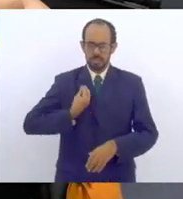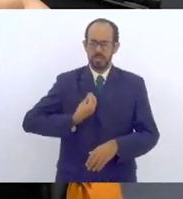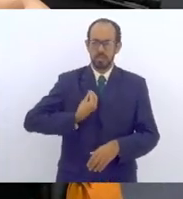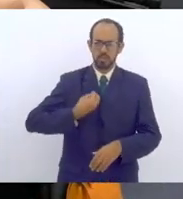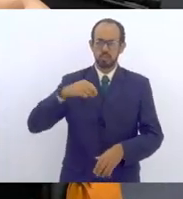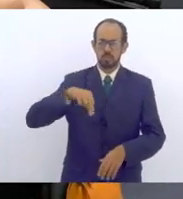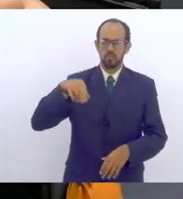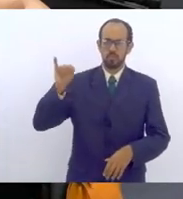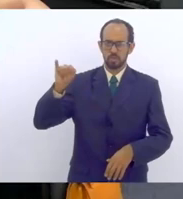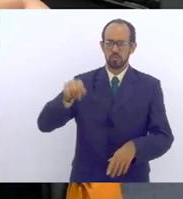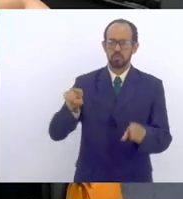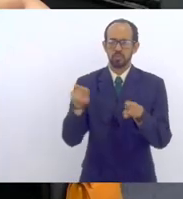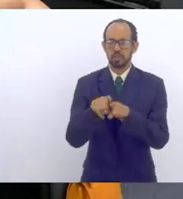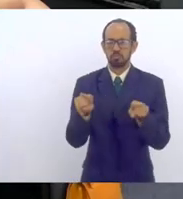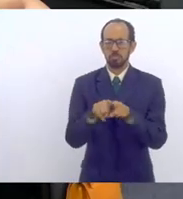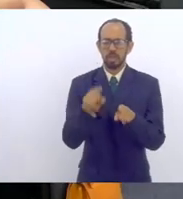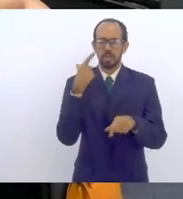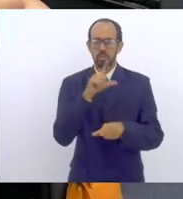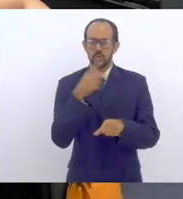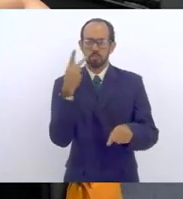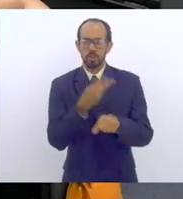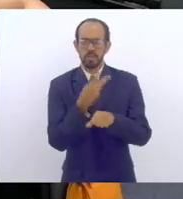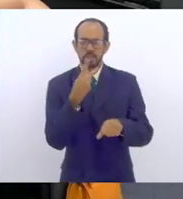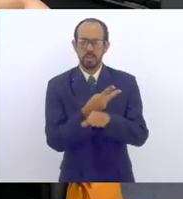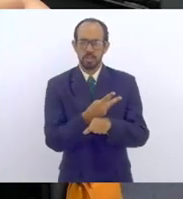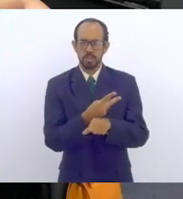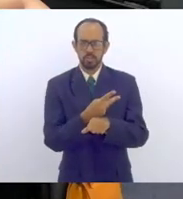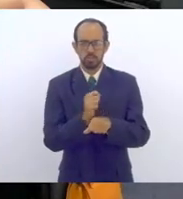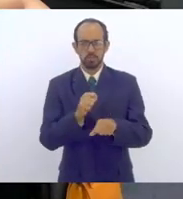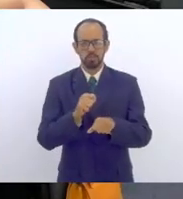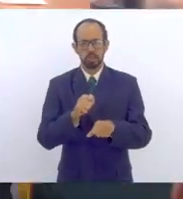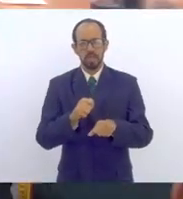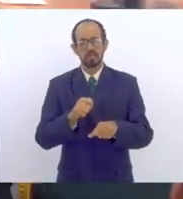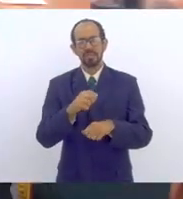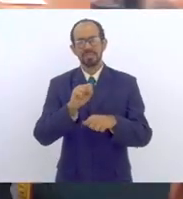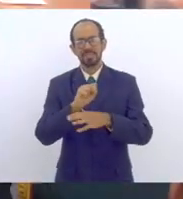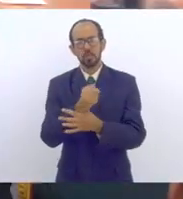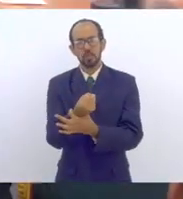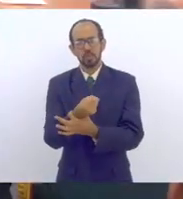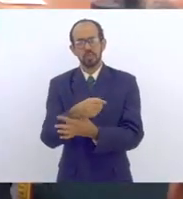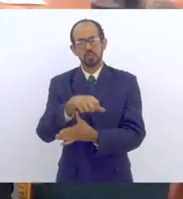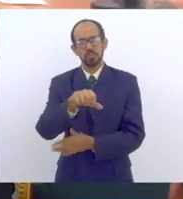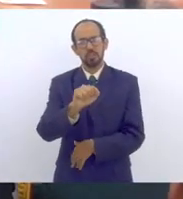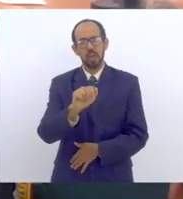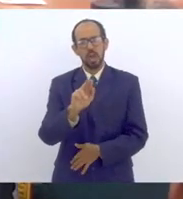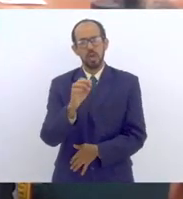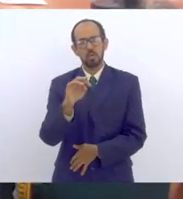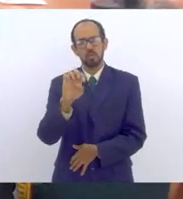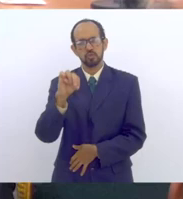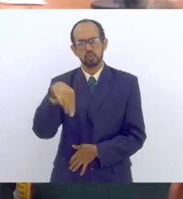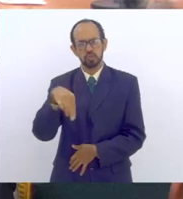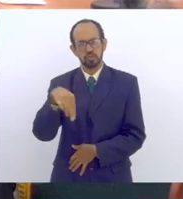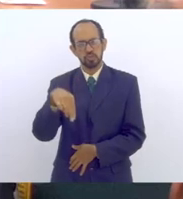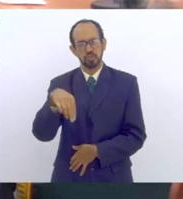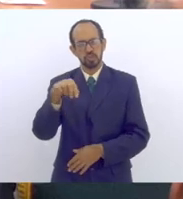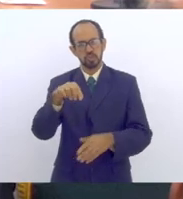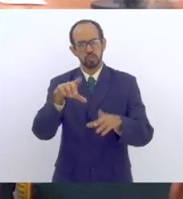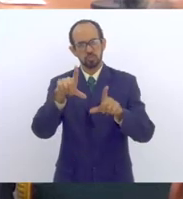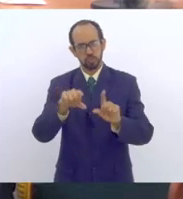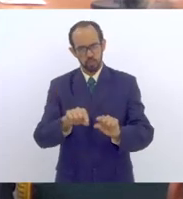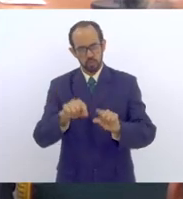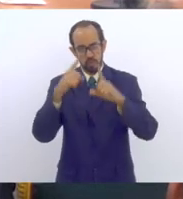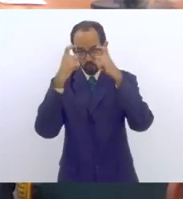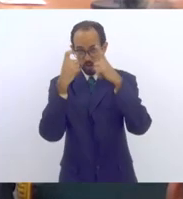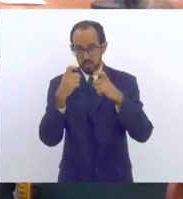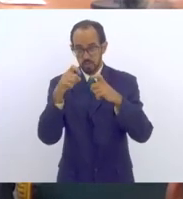após comandar segurança presença de autoestima Onde conseguiu reduzir os índices de violência em 80%. formado em